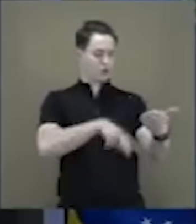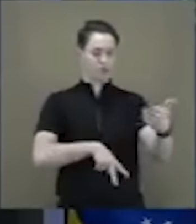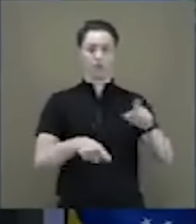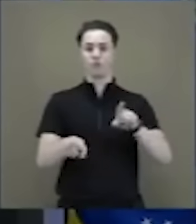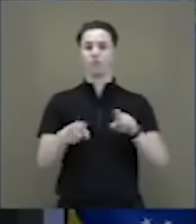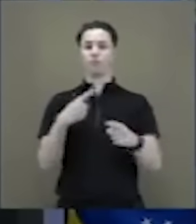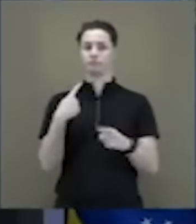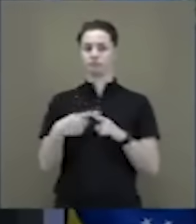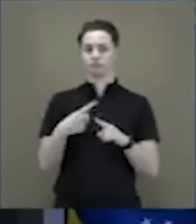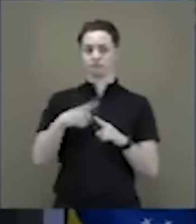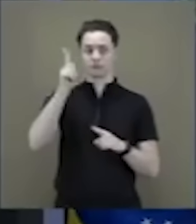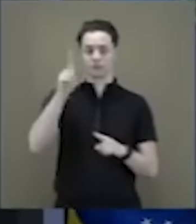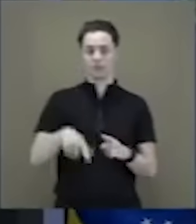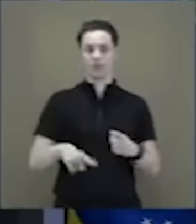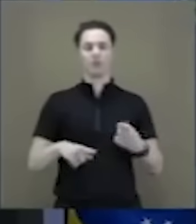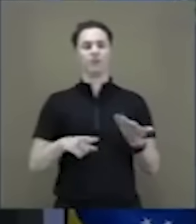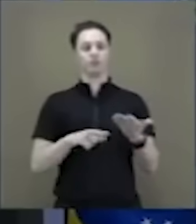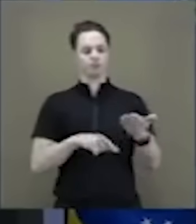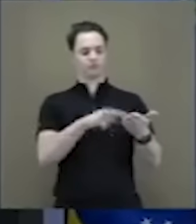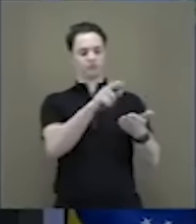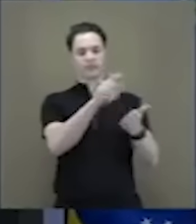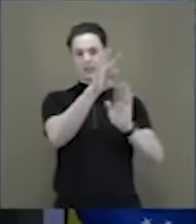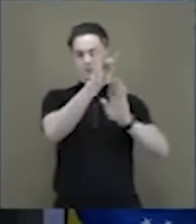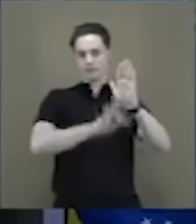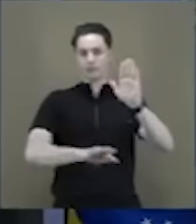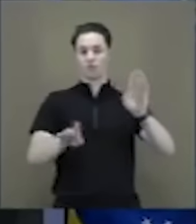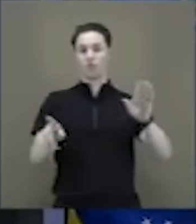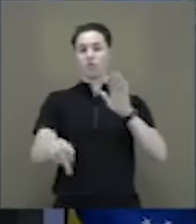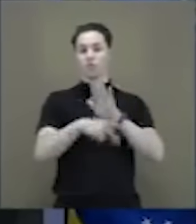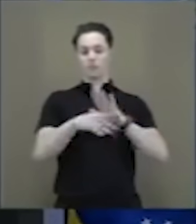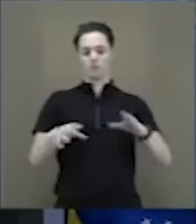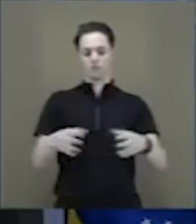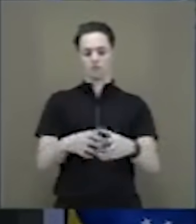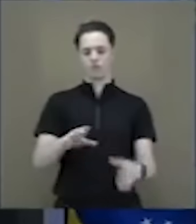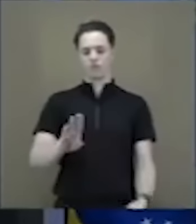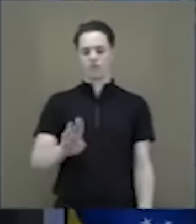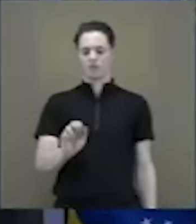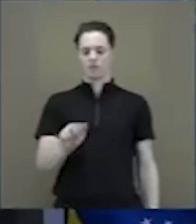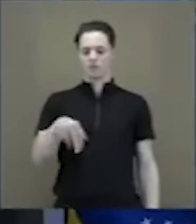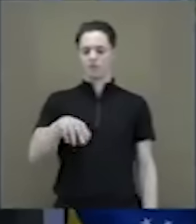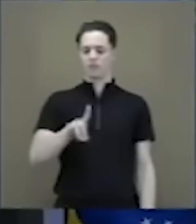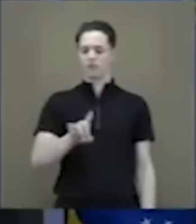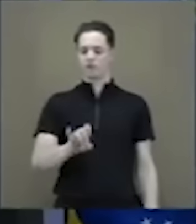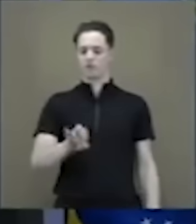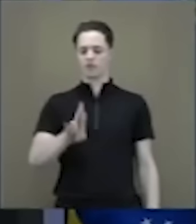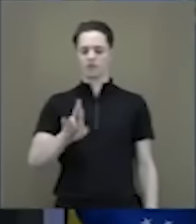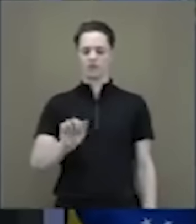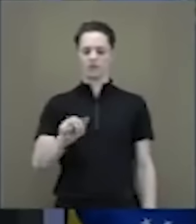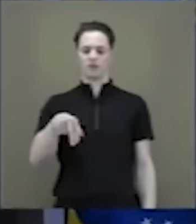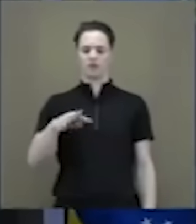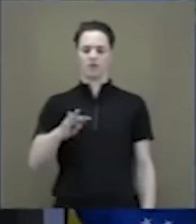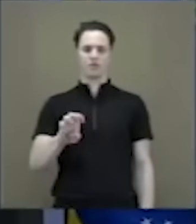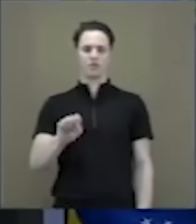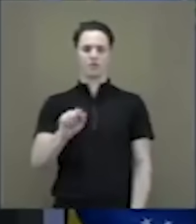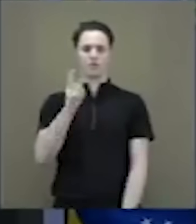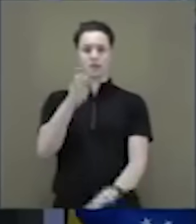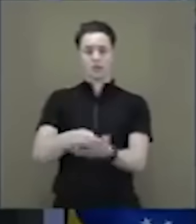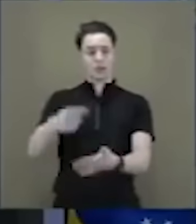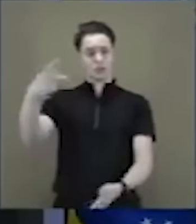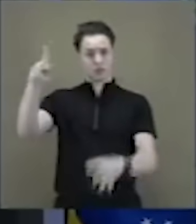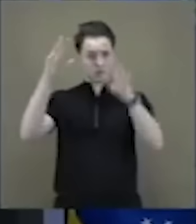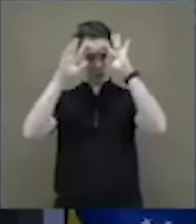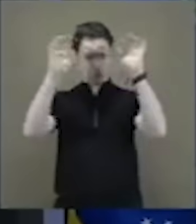justamente um artigo, um editorial do Grupo Bandeirantes de Comunicação falando dessa decisão, repito,